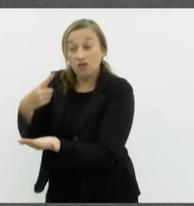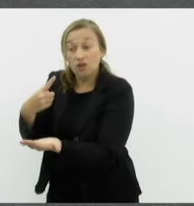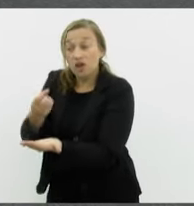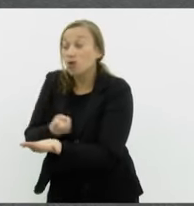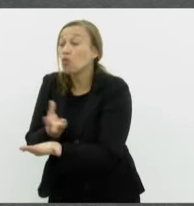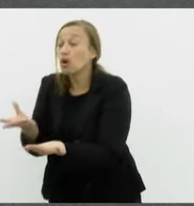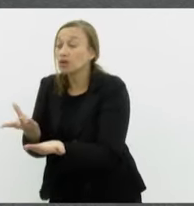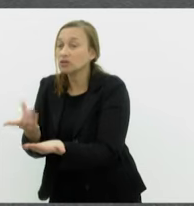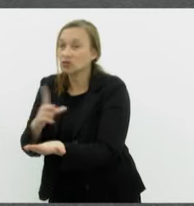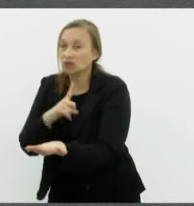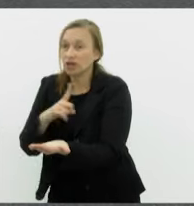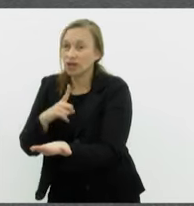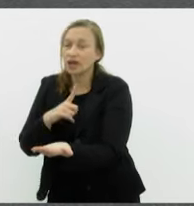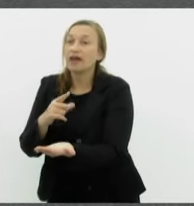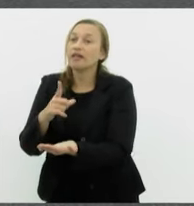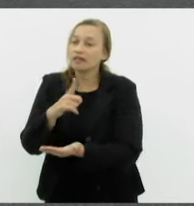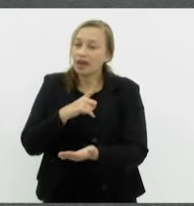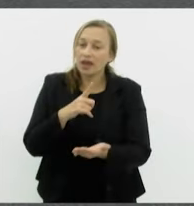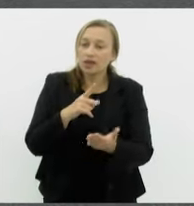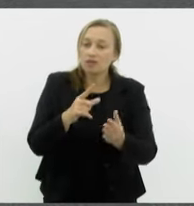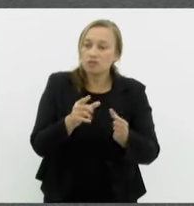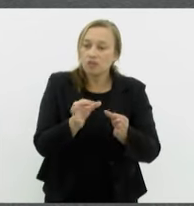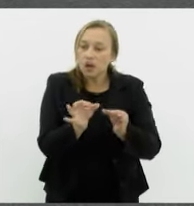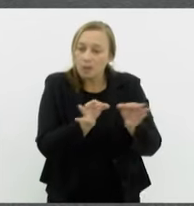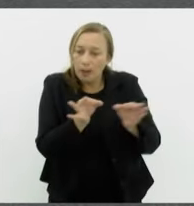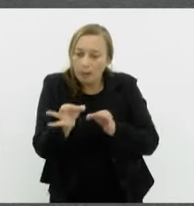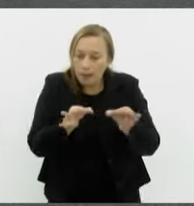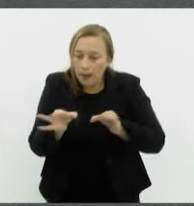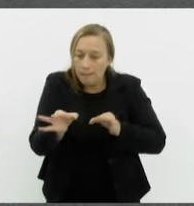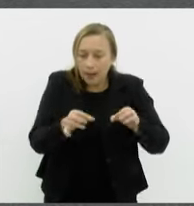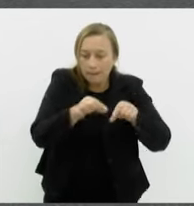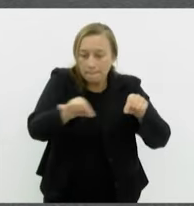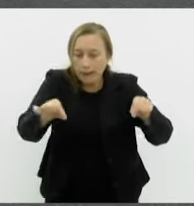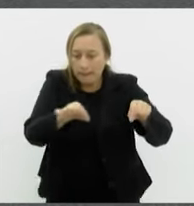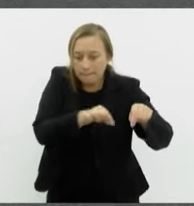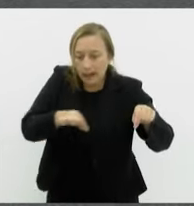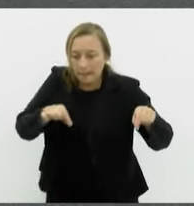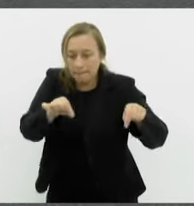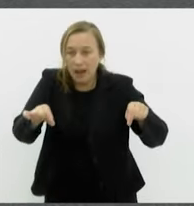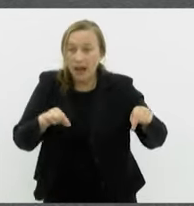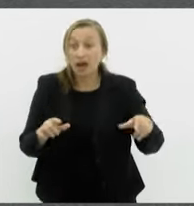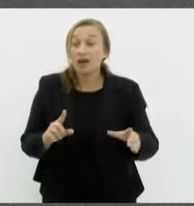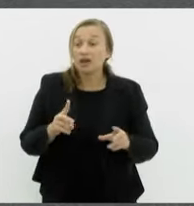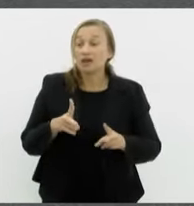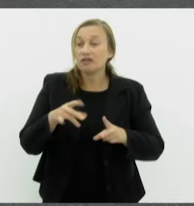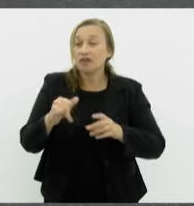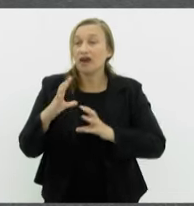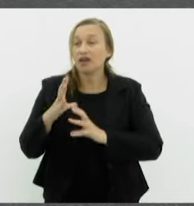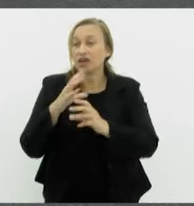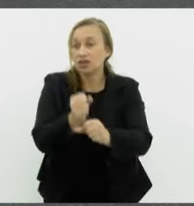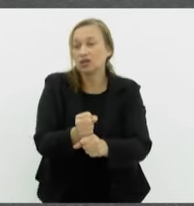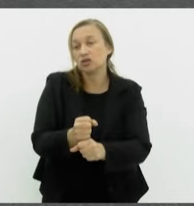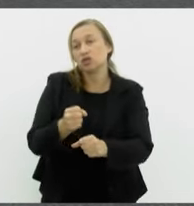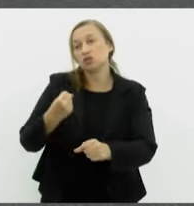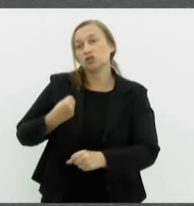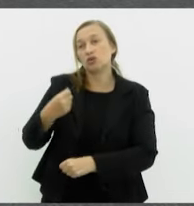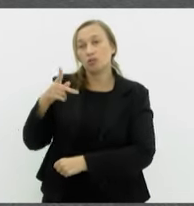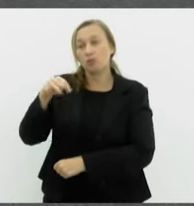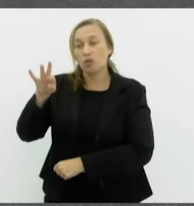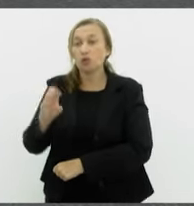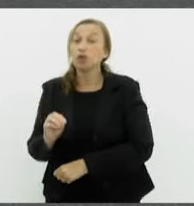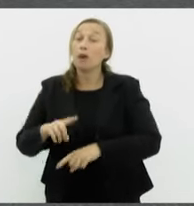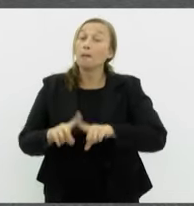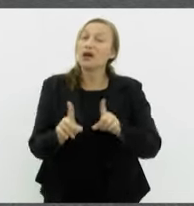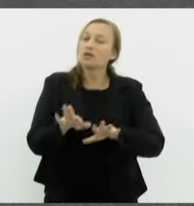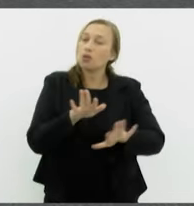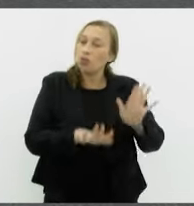diretor? Tem demarcação? E assim vai. Então, é complexo. Mas nós tivemos o cuidado,